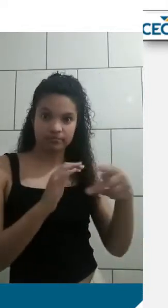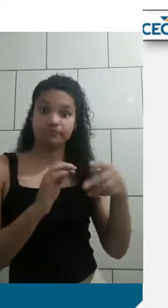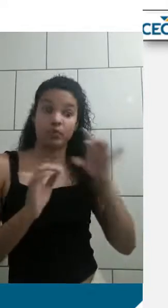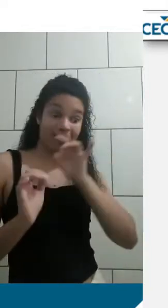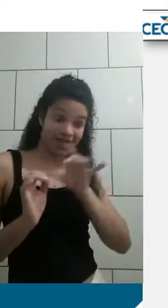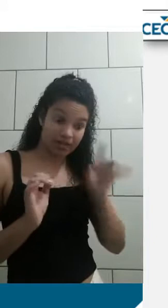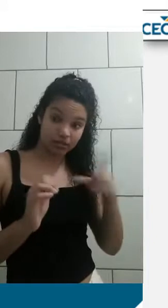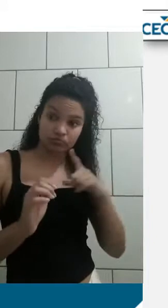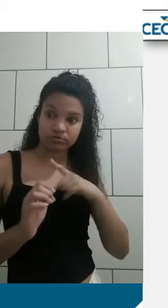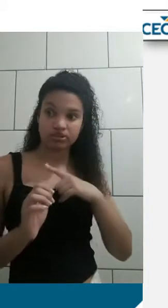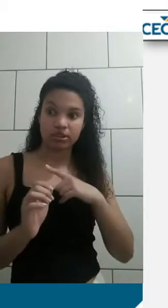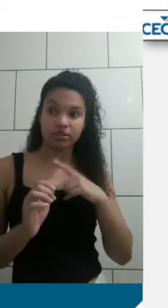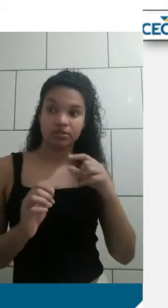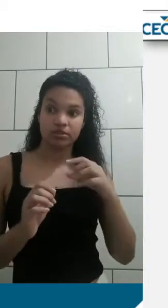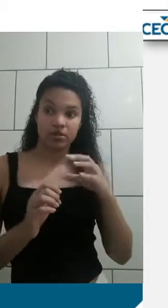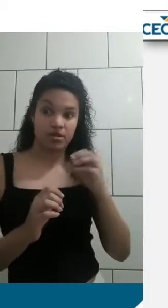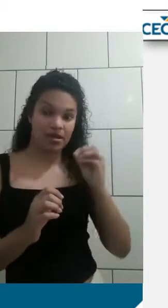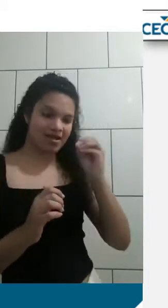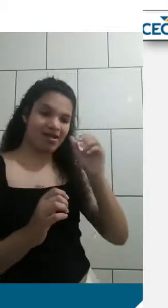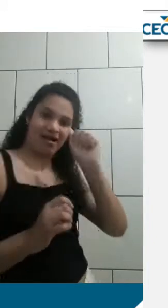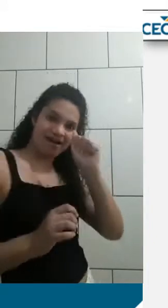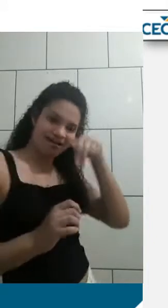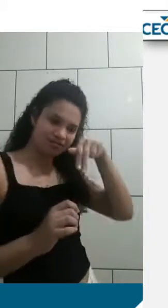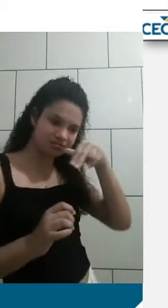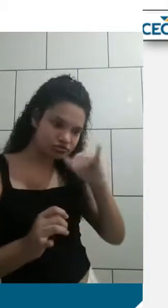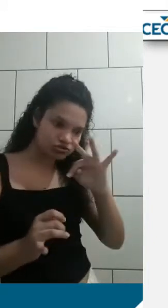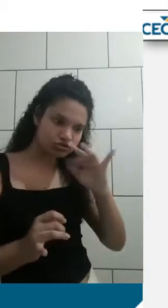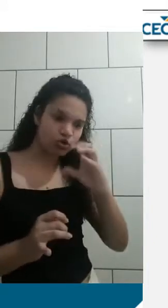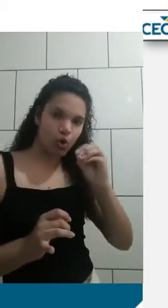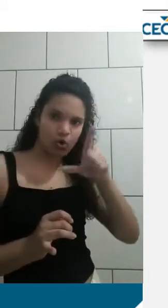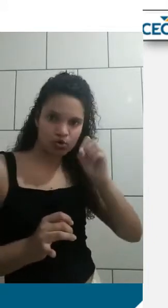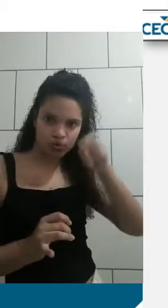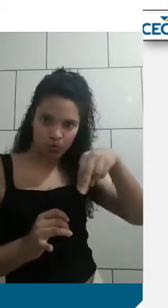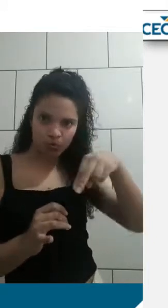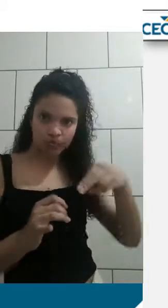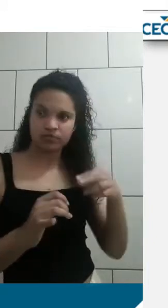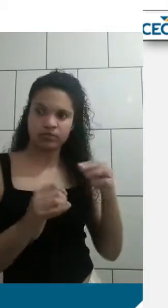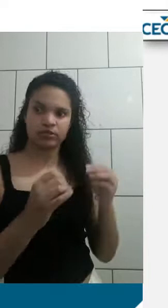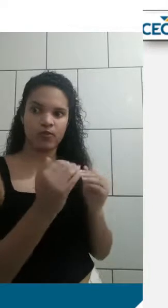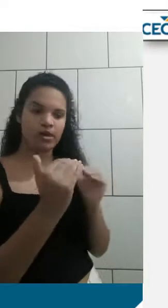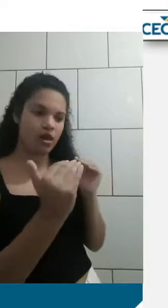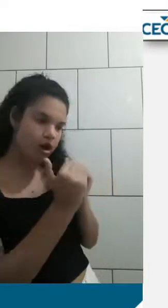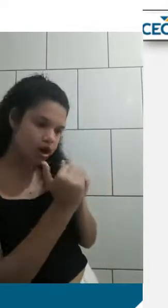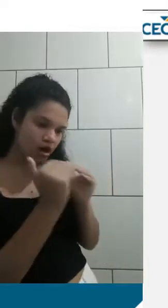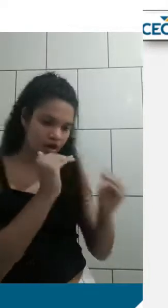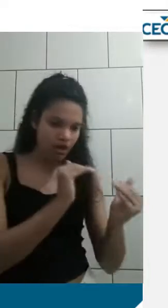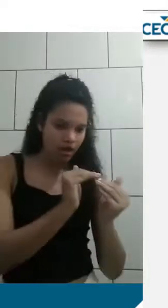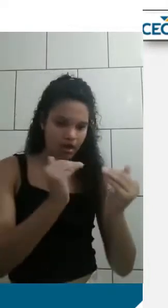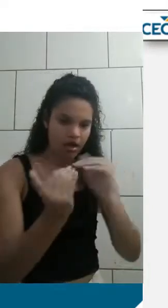mensageiro possuem um anticódomo transportador, que de acordo com a relação entre as bases